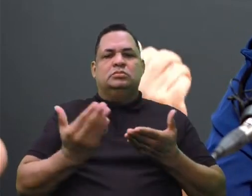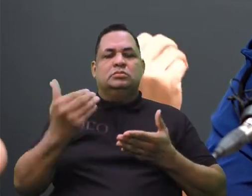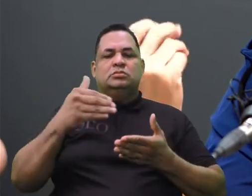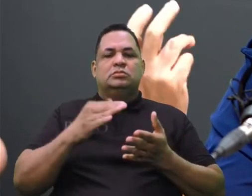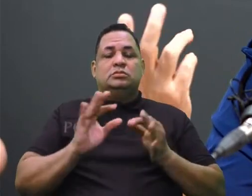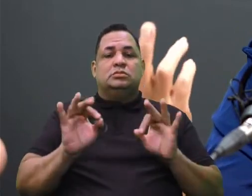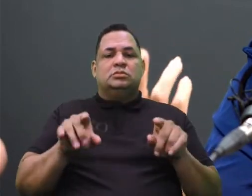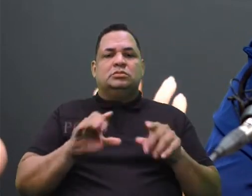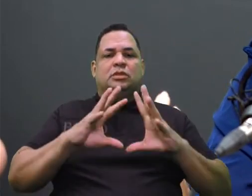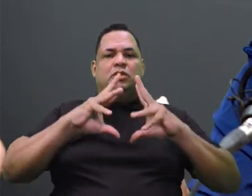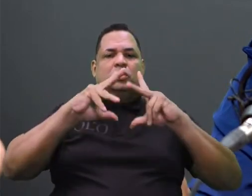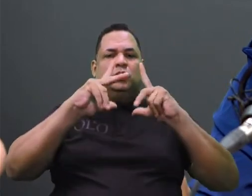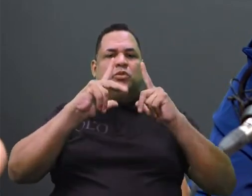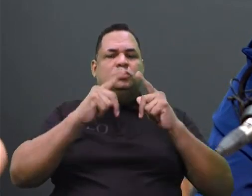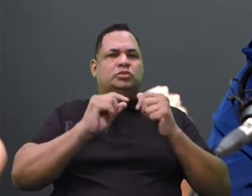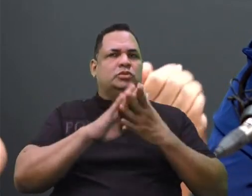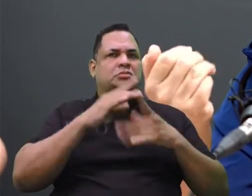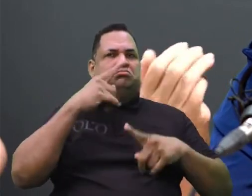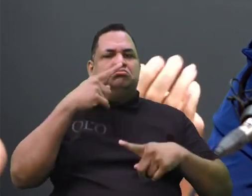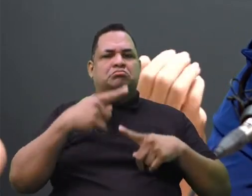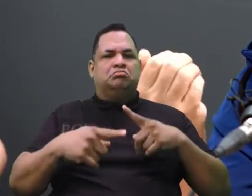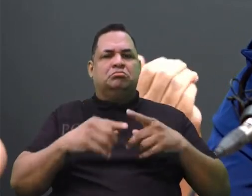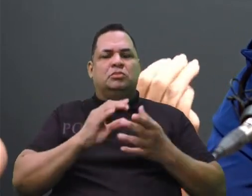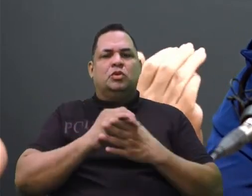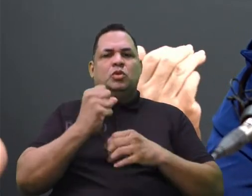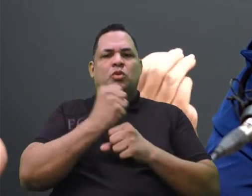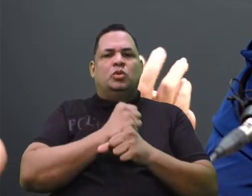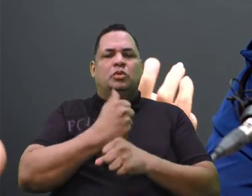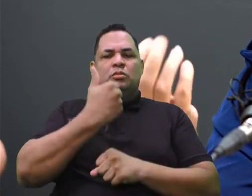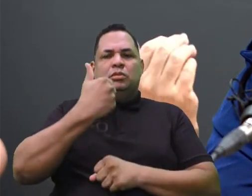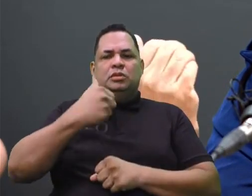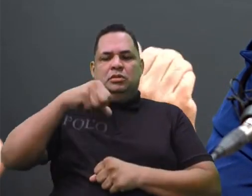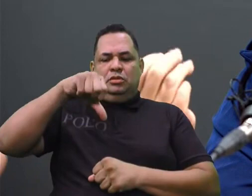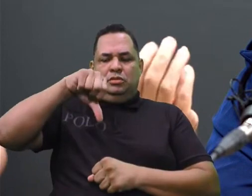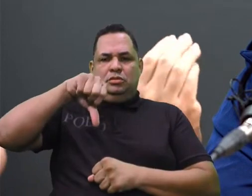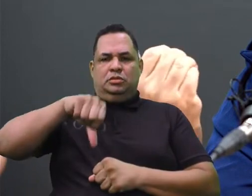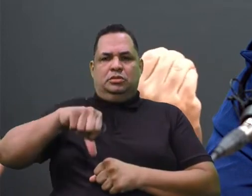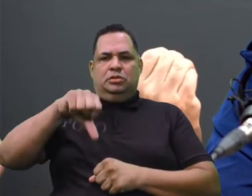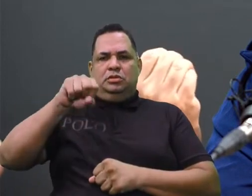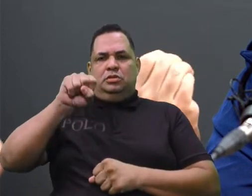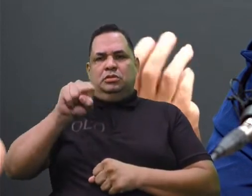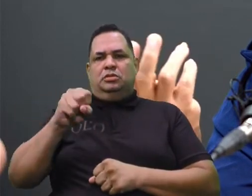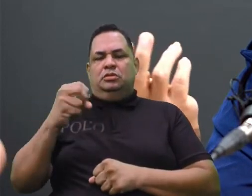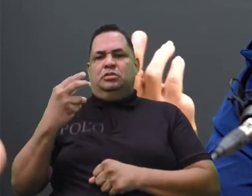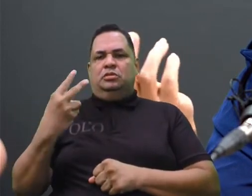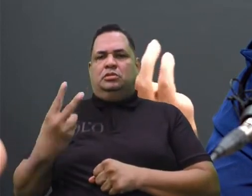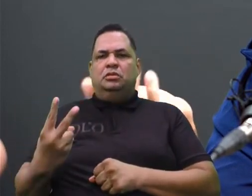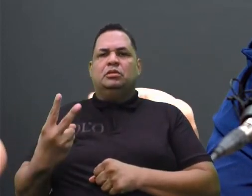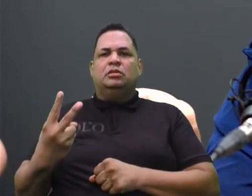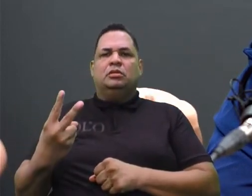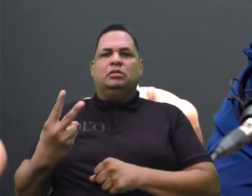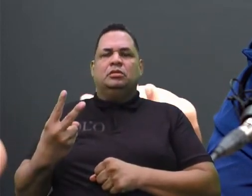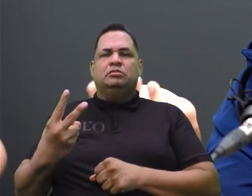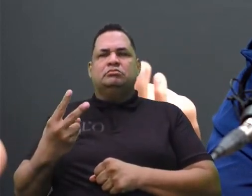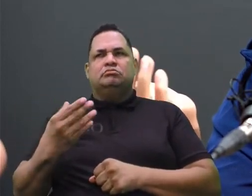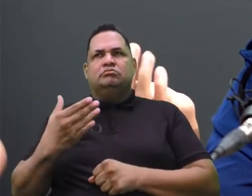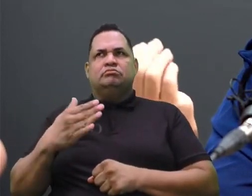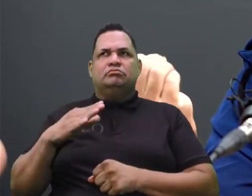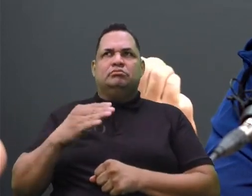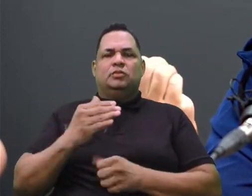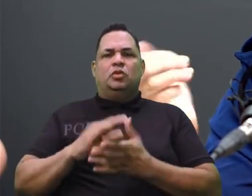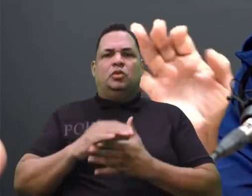E mesmo com toda a proibição, em 1982, ele chegou mais para adiante, não sei se